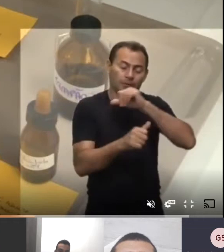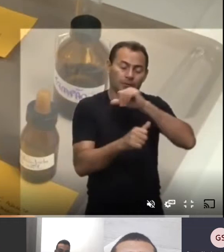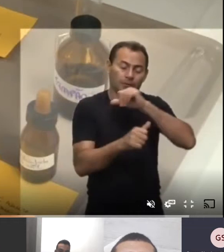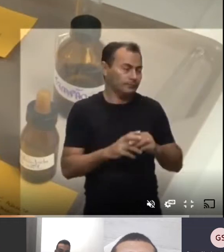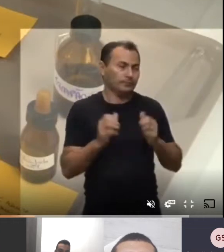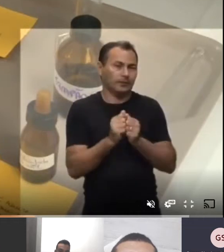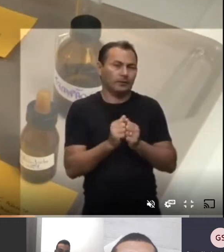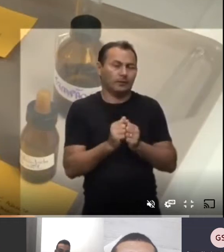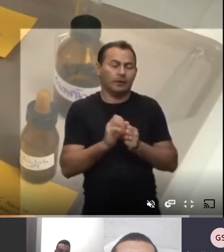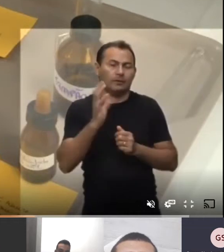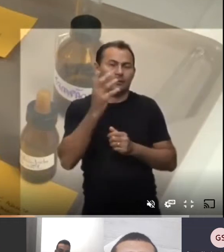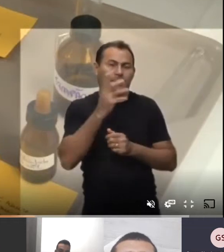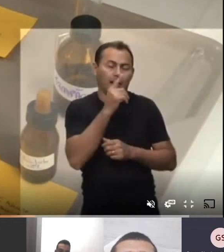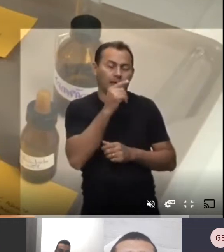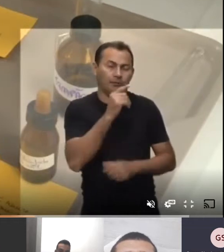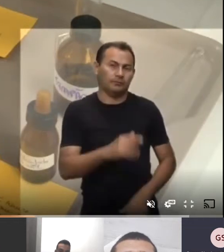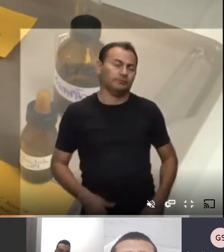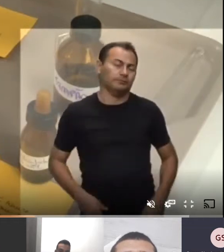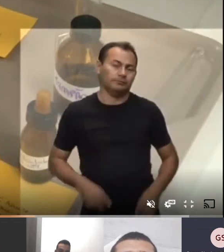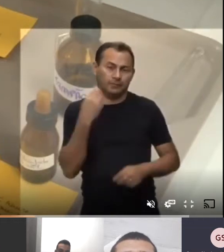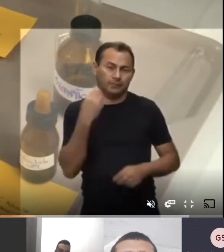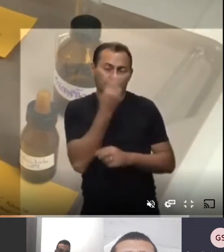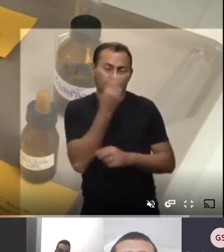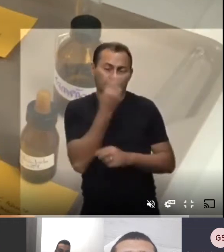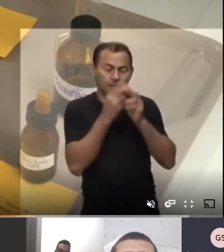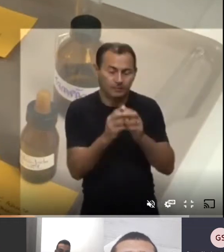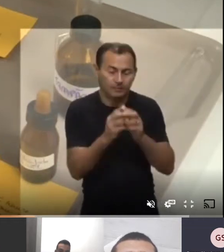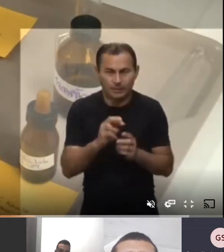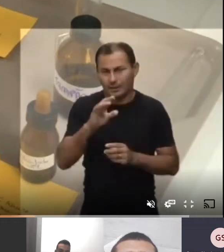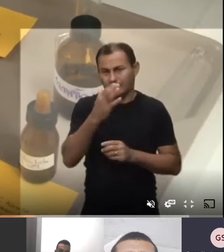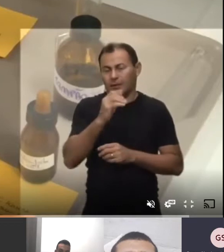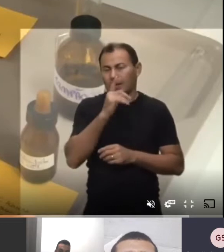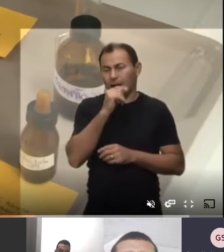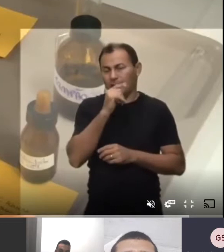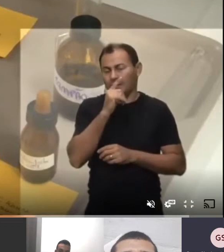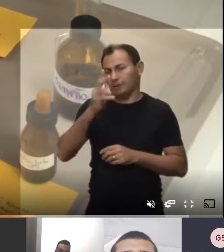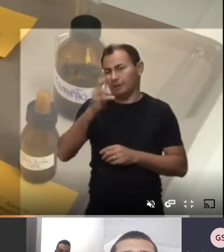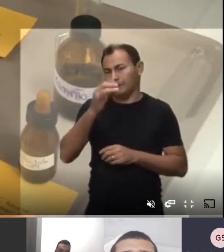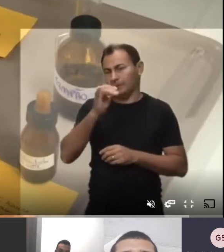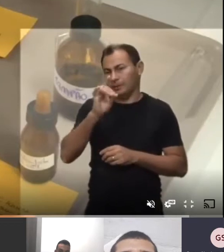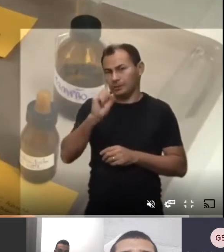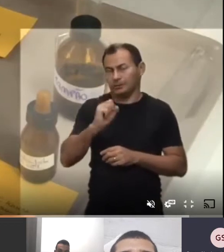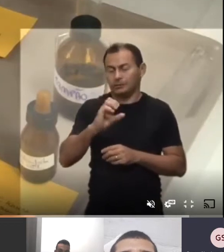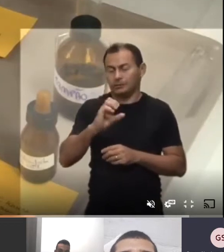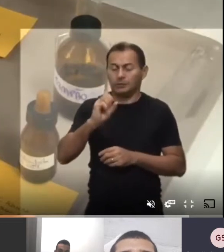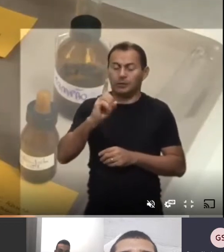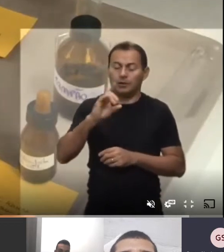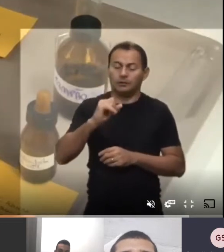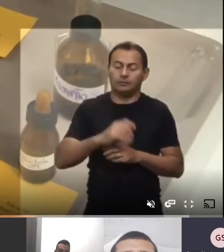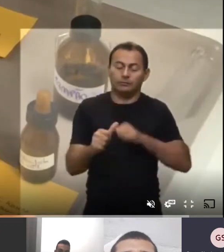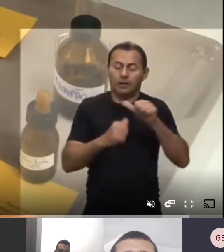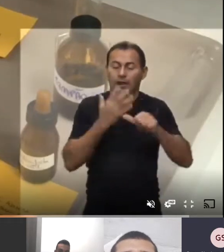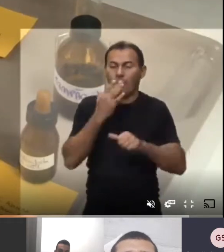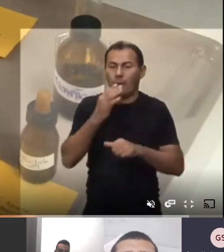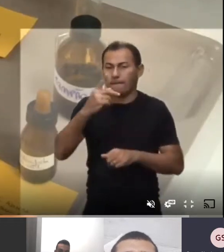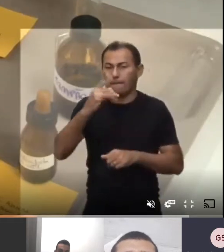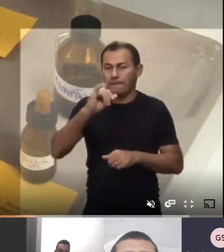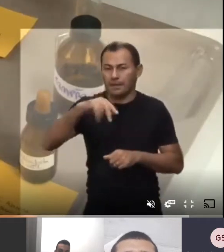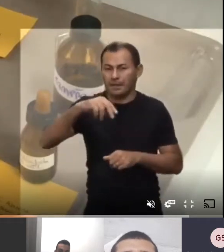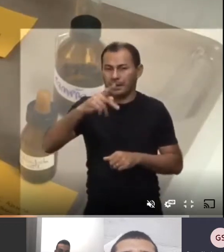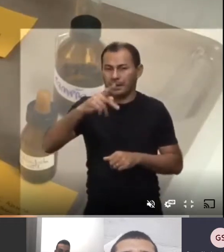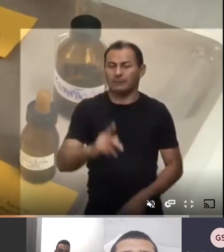está tamponando, que a gente fala, né? Ela está tamponando essa solução aí. Então ela está fazendo a